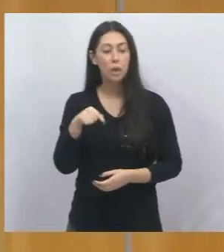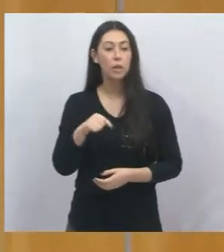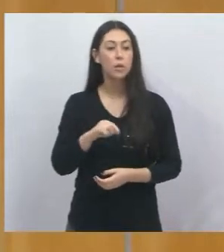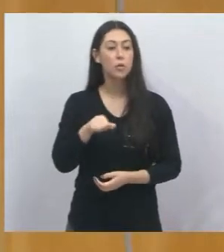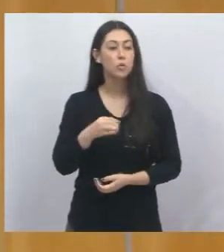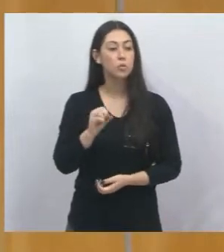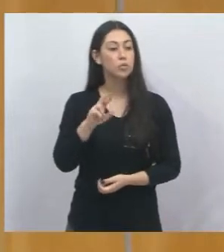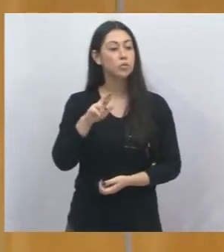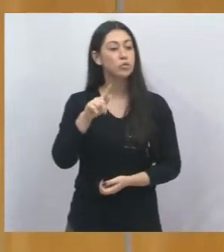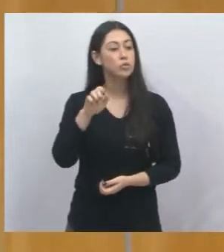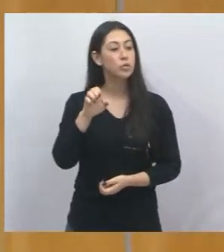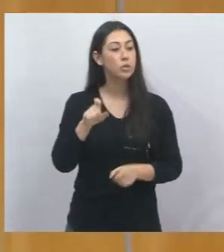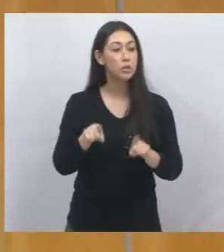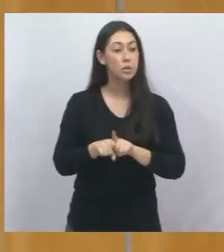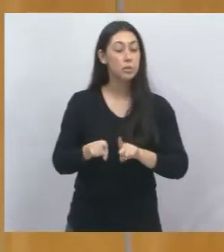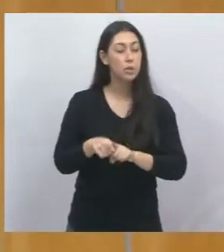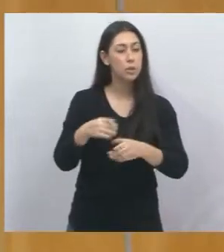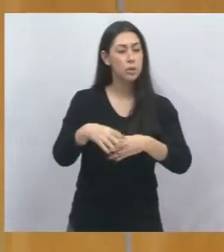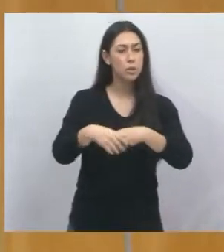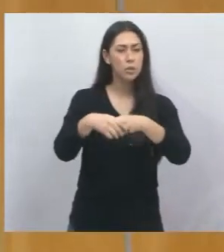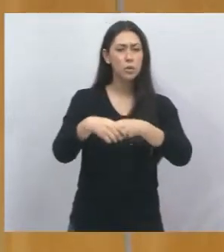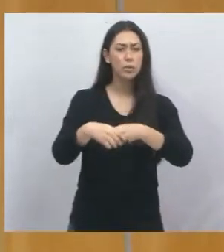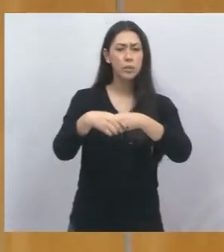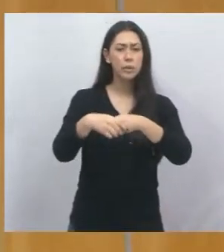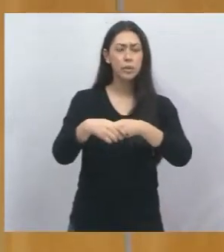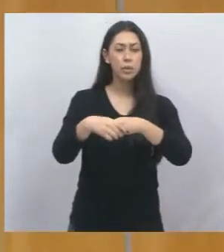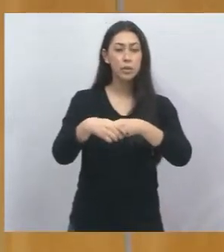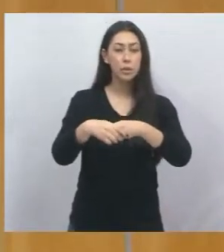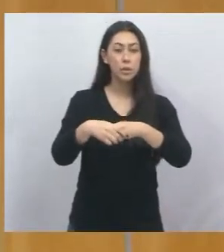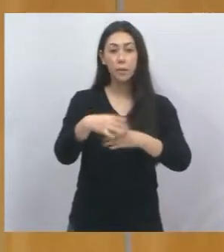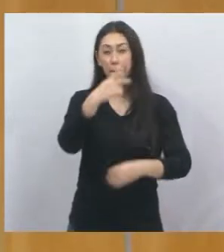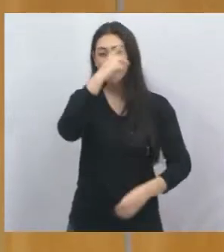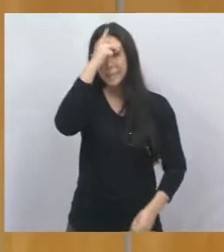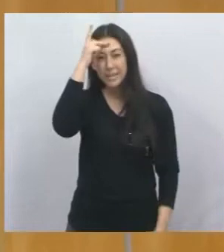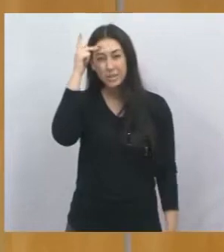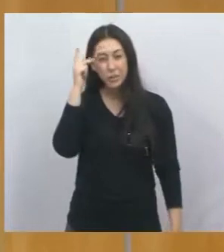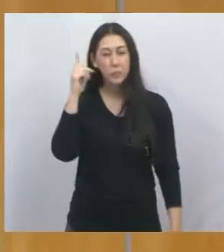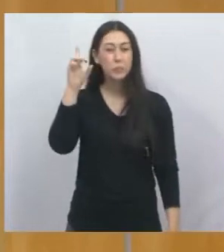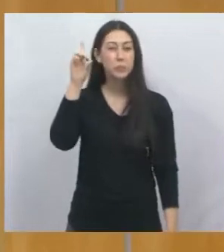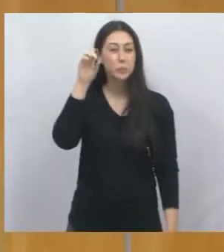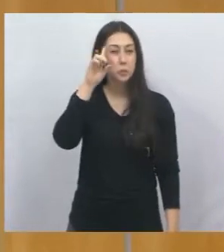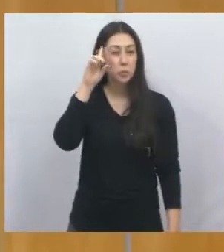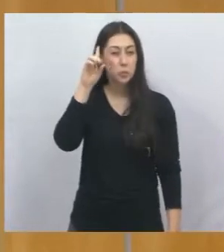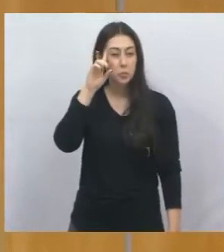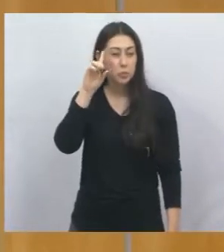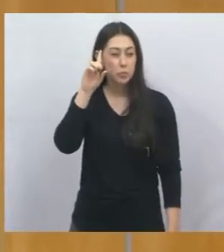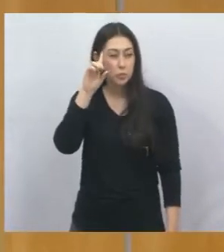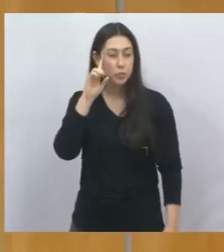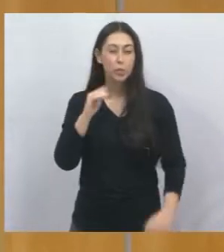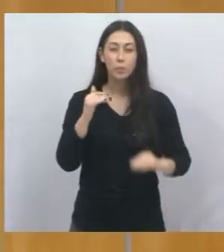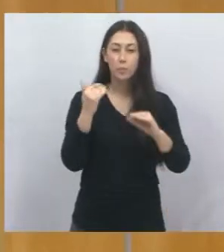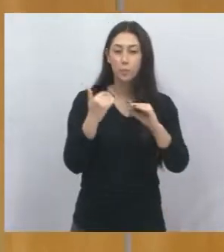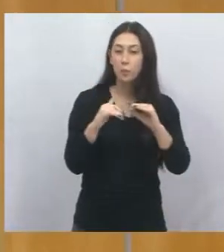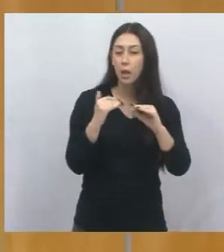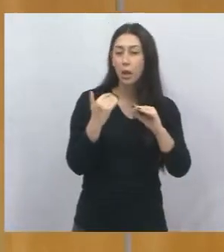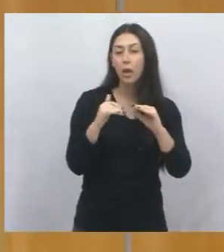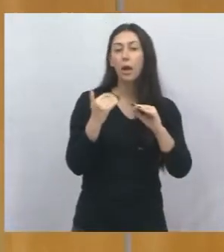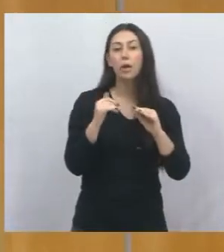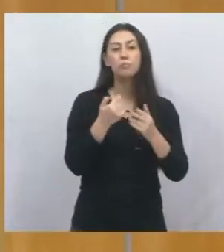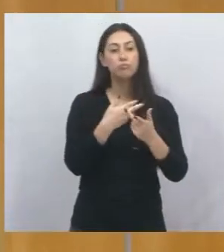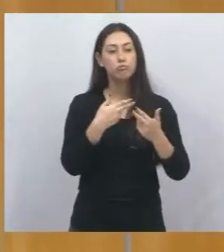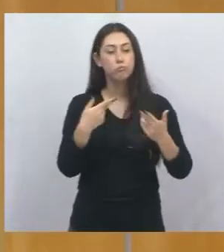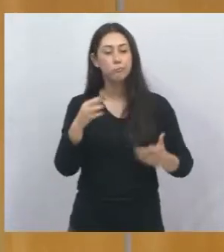Jorge, cumprimentar aqueles que diariamente demandam situações